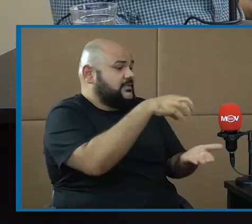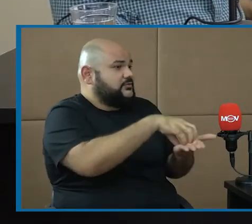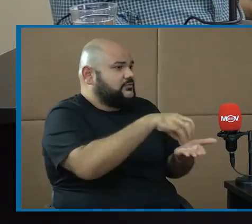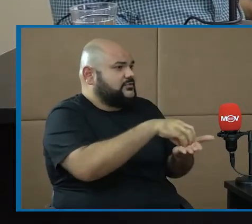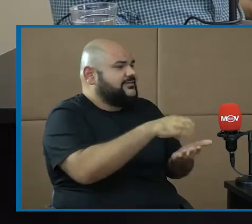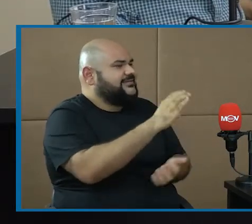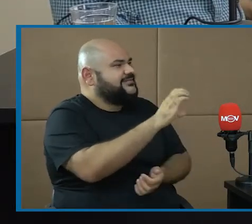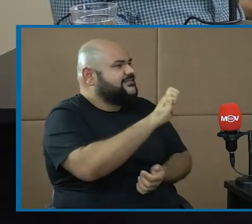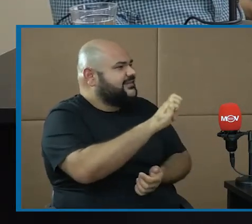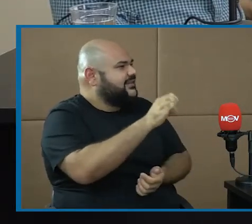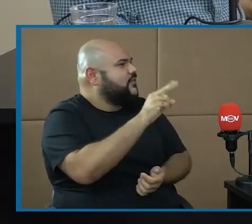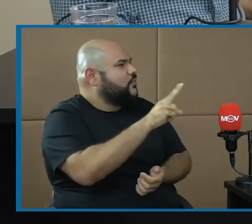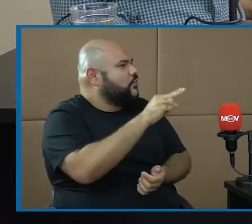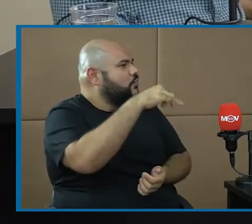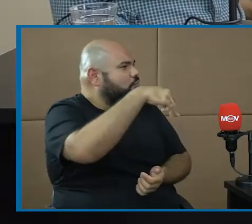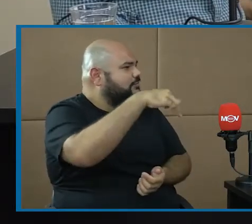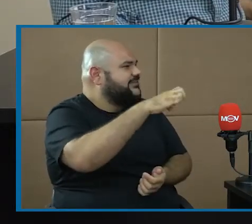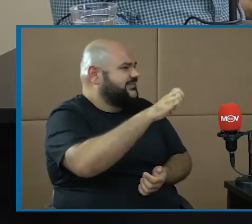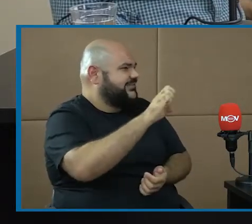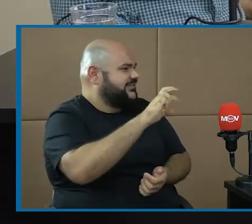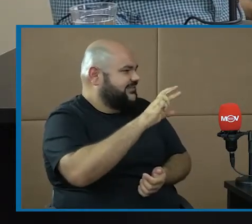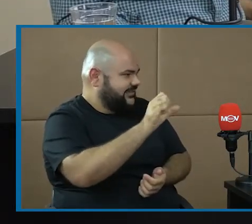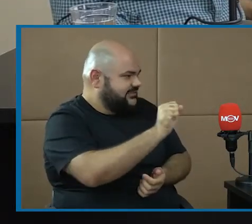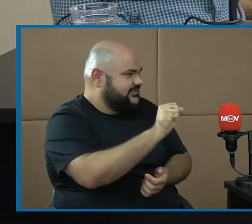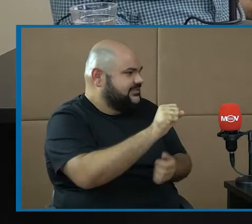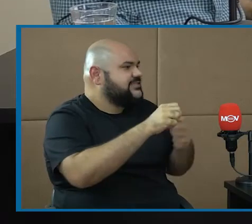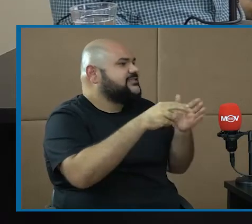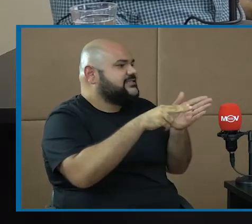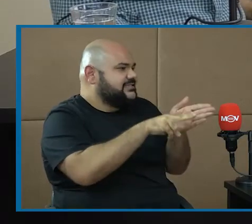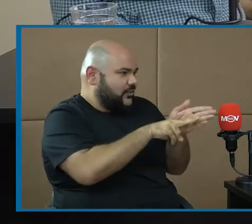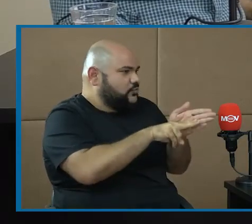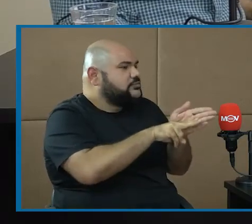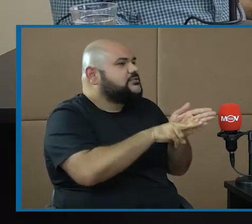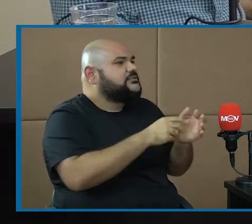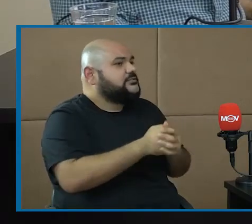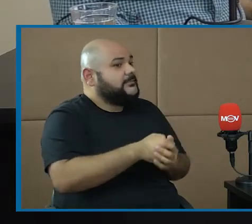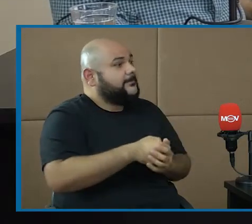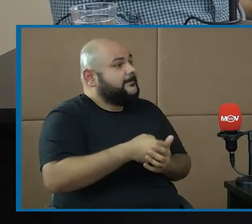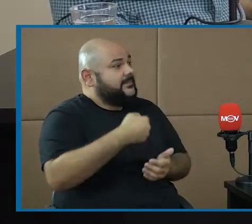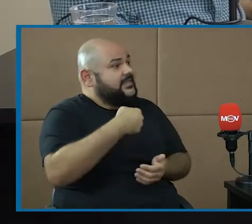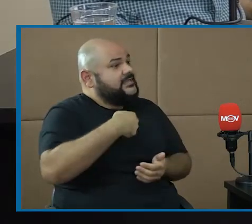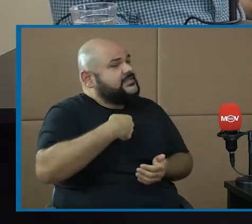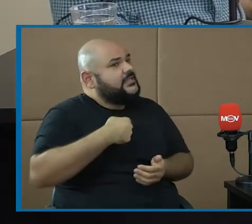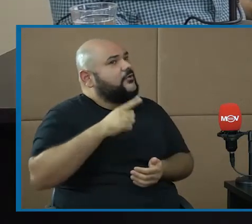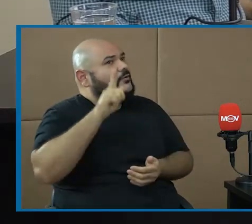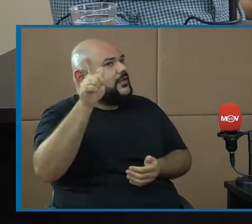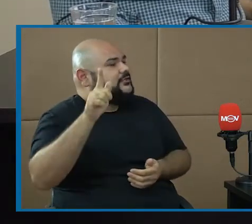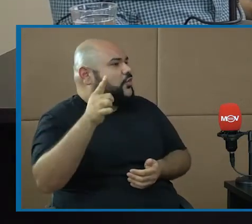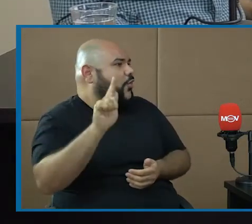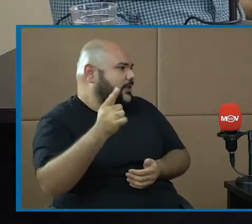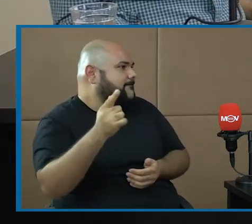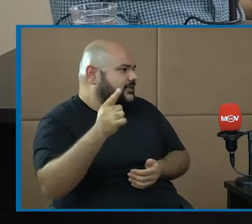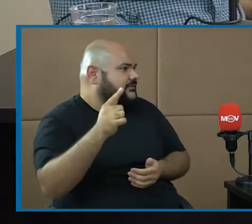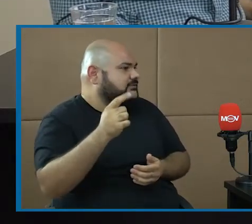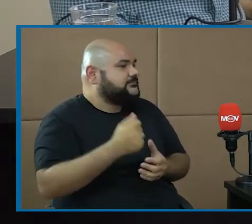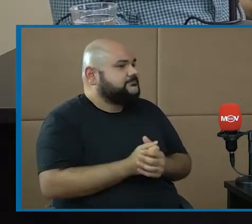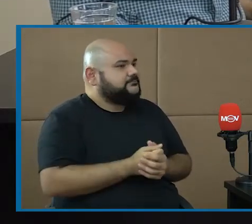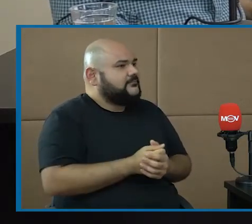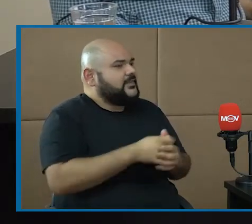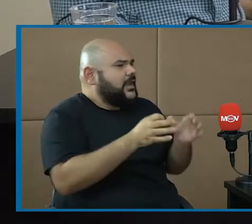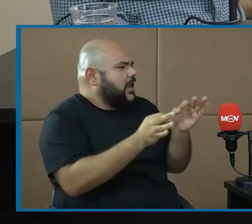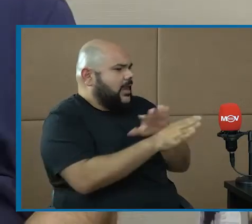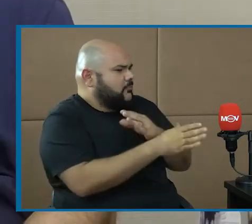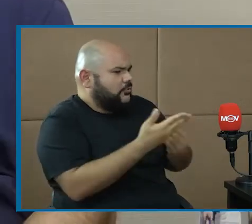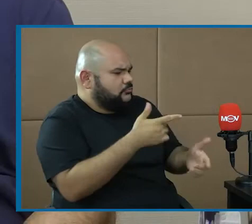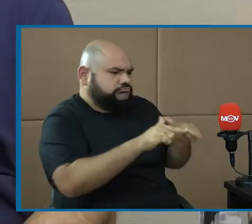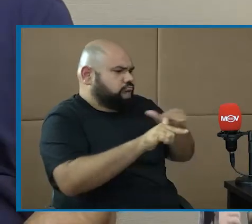CEUNES, né, no norte do estado, e eu sou daqui do CCHN, em Goiabeiras. Teve um dia que ele estava aqui e terminou o trabalho, deu o horário do